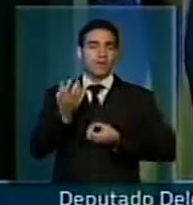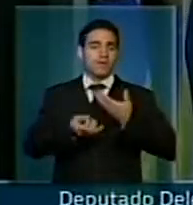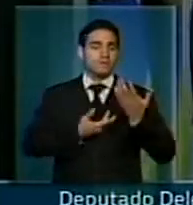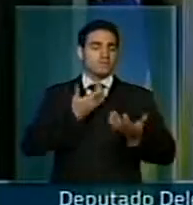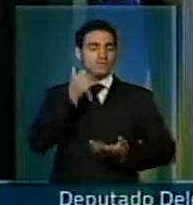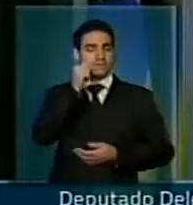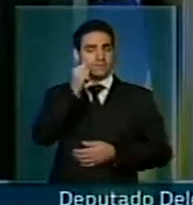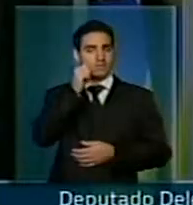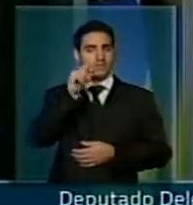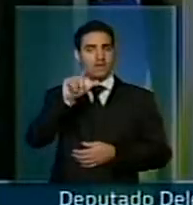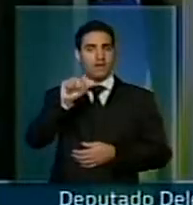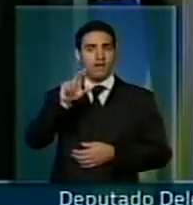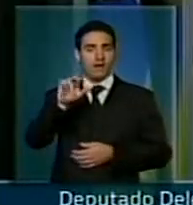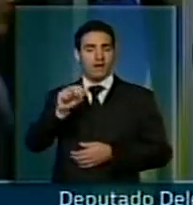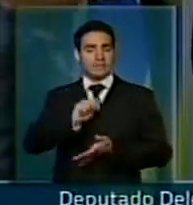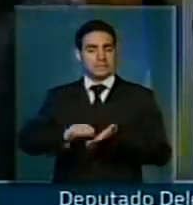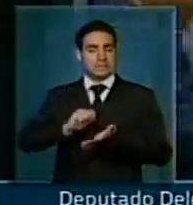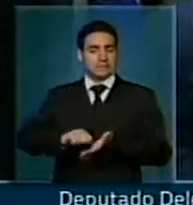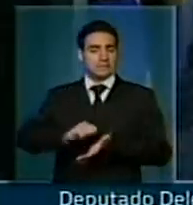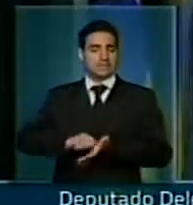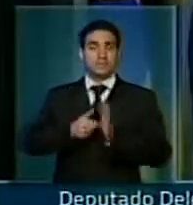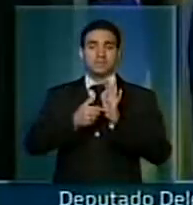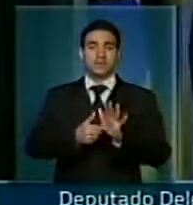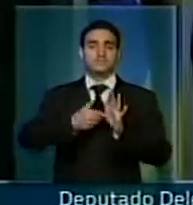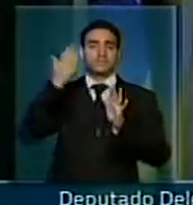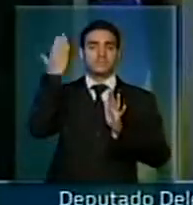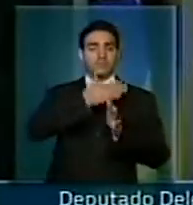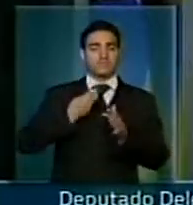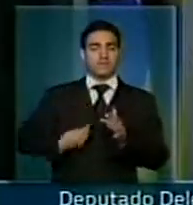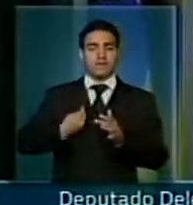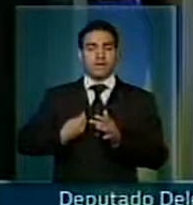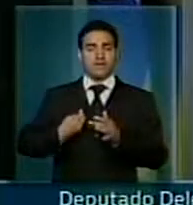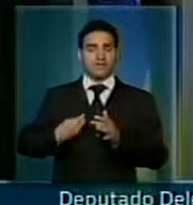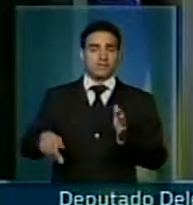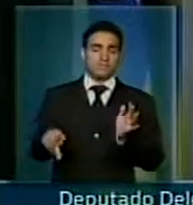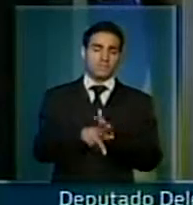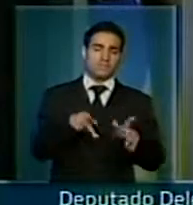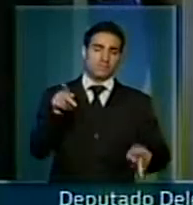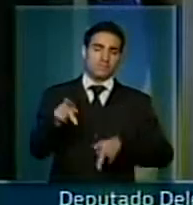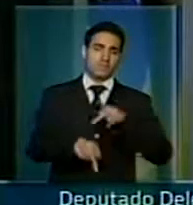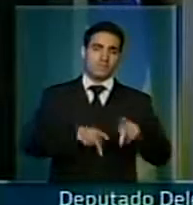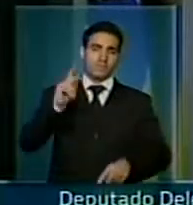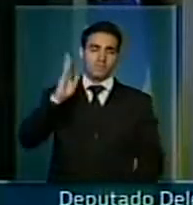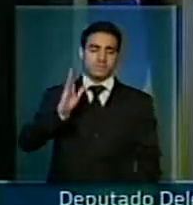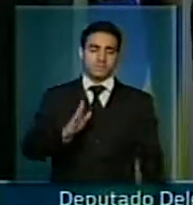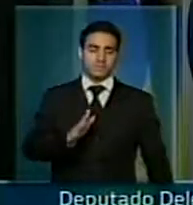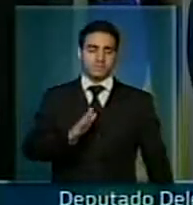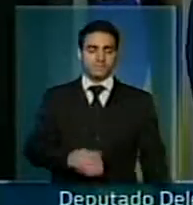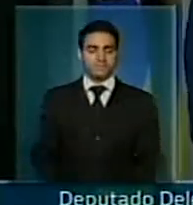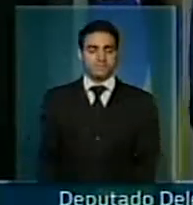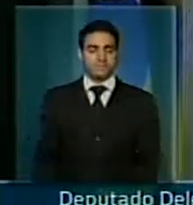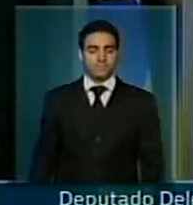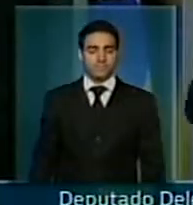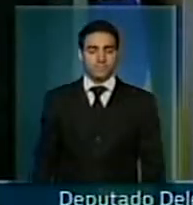Ivone Lara retratam a realidade cotidiana do nosso povo brasileiro.